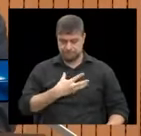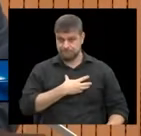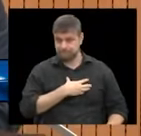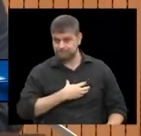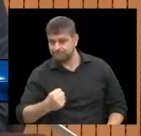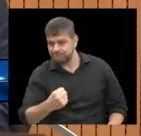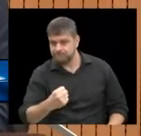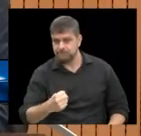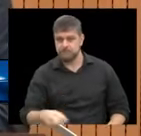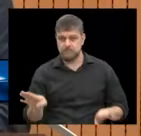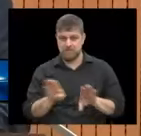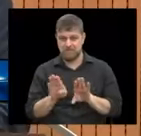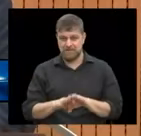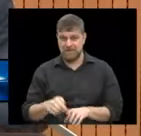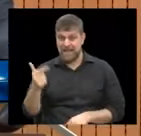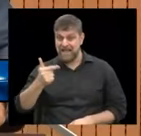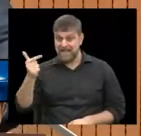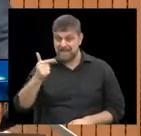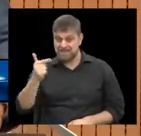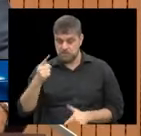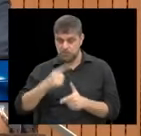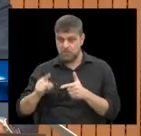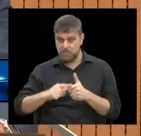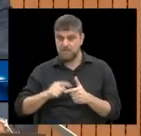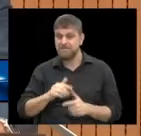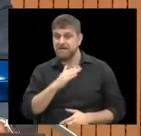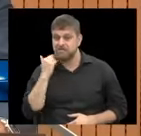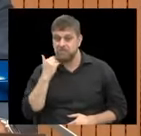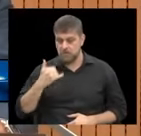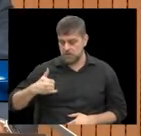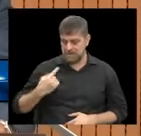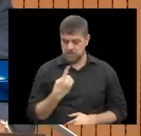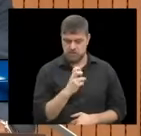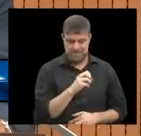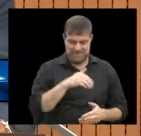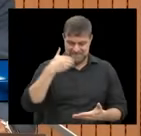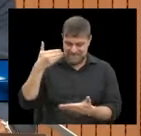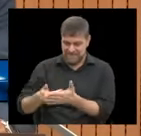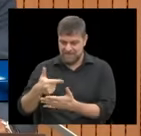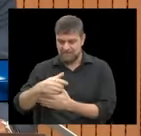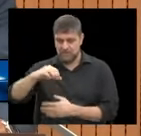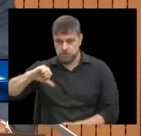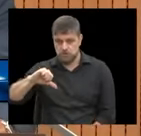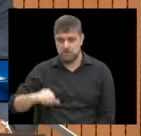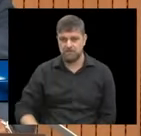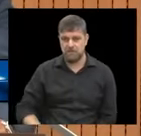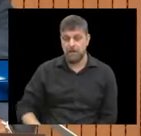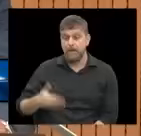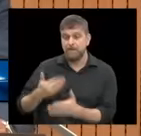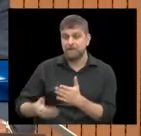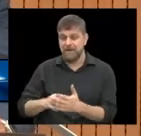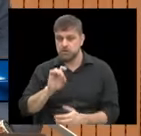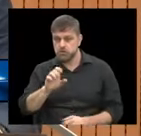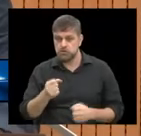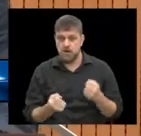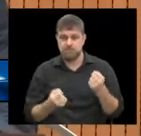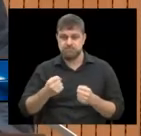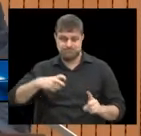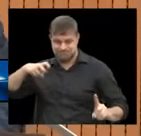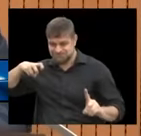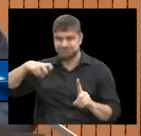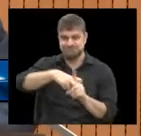maior causa de morte entre os jovens de 15 a 29 anos, perdendo apenas para os acidentes